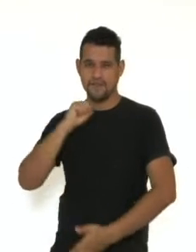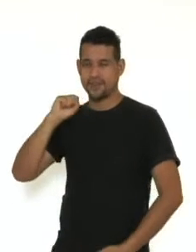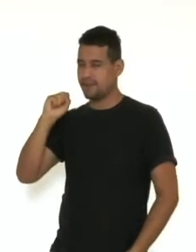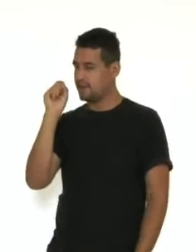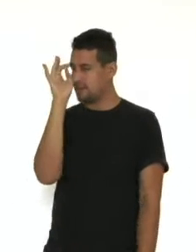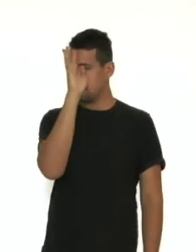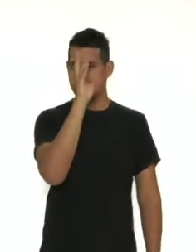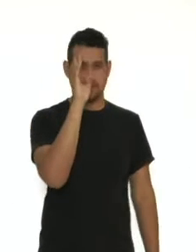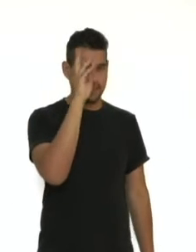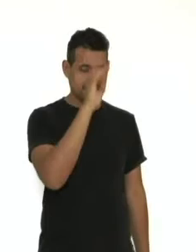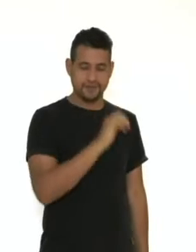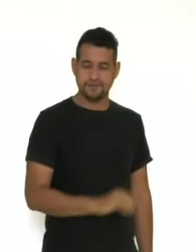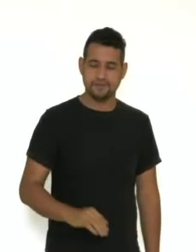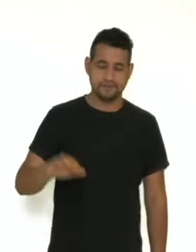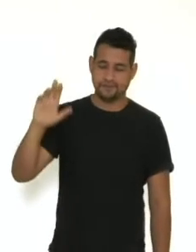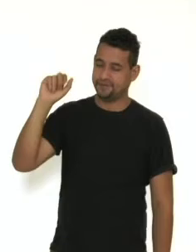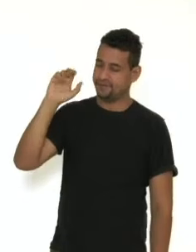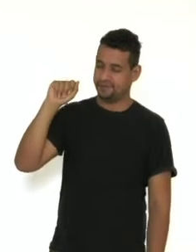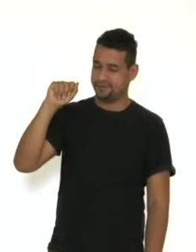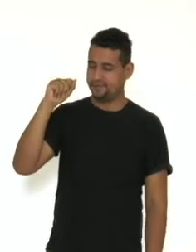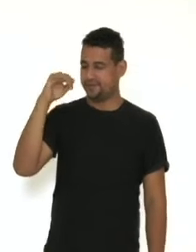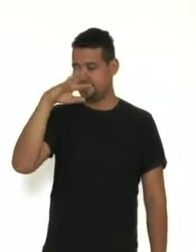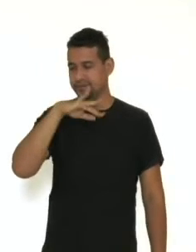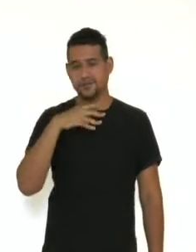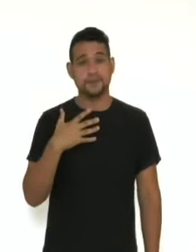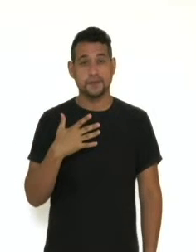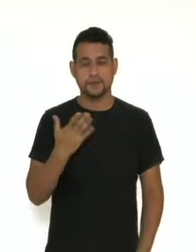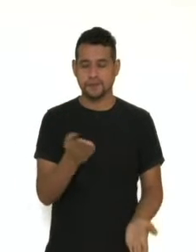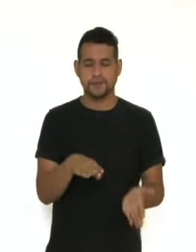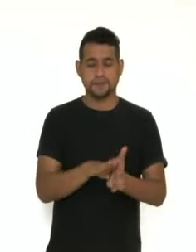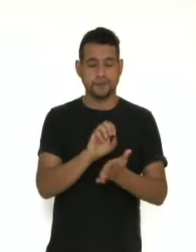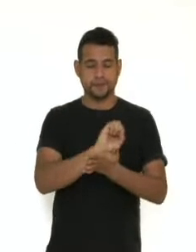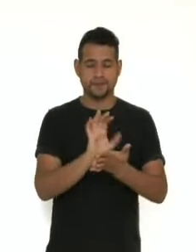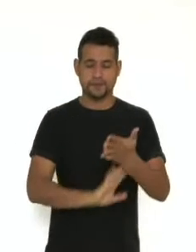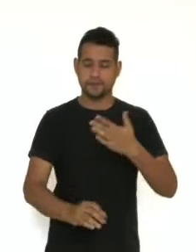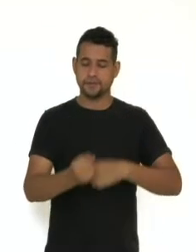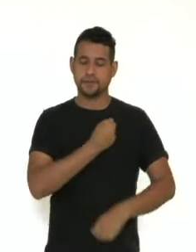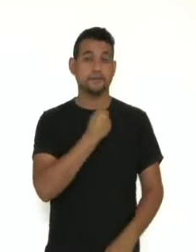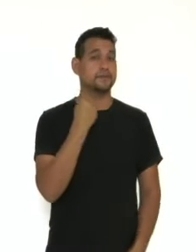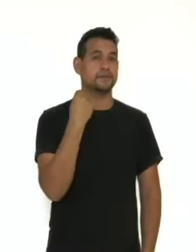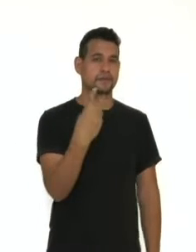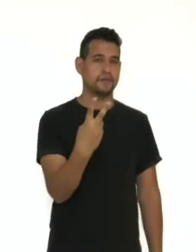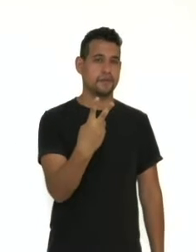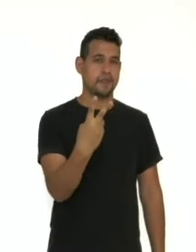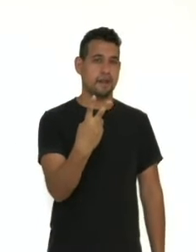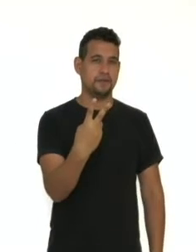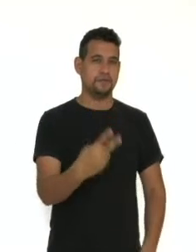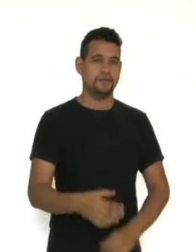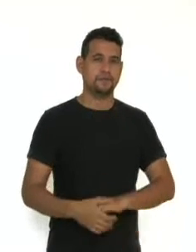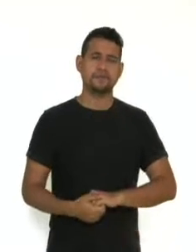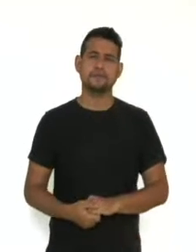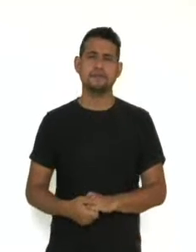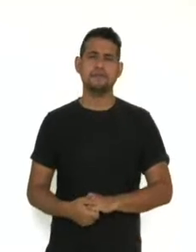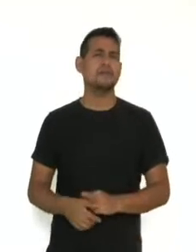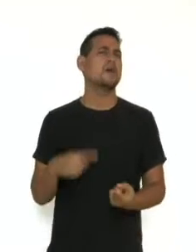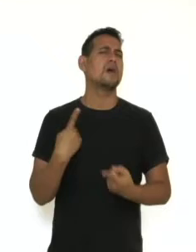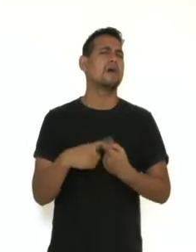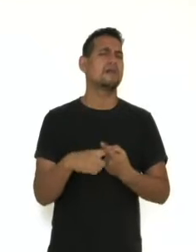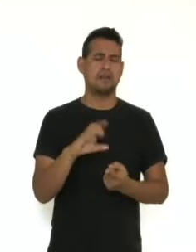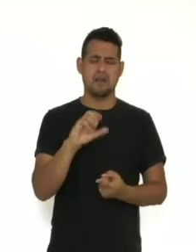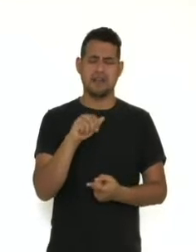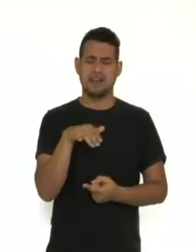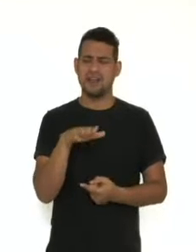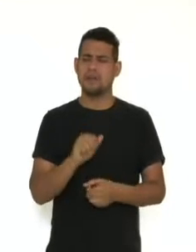delirante. Adeus escrúpulos. Chegamos à atividade 2. Por que Camilo